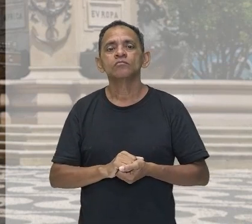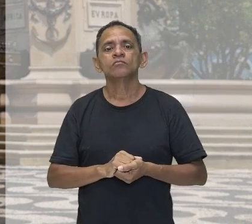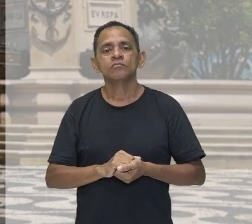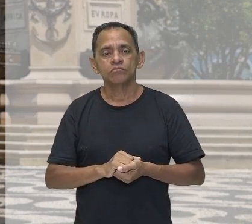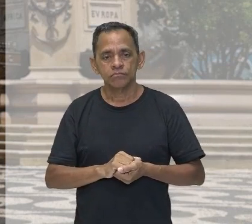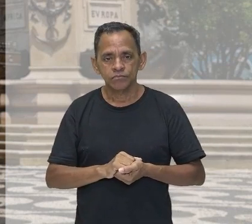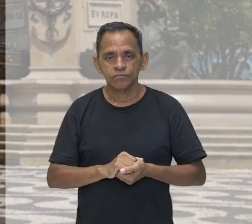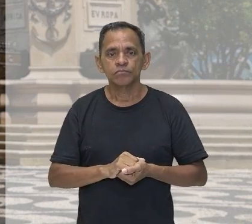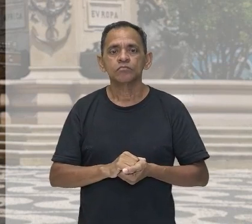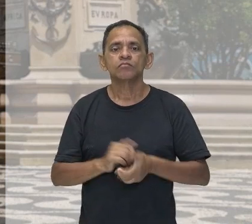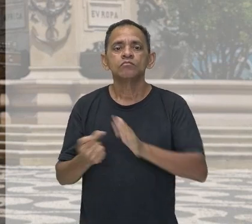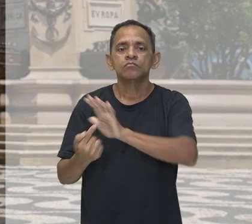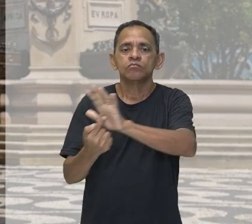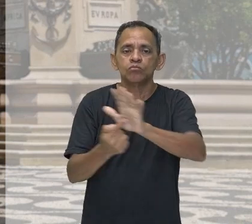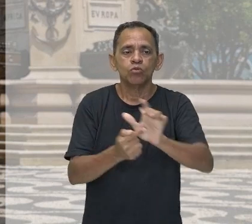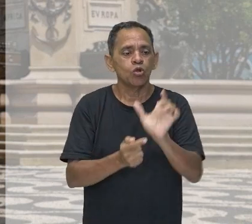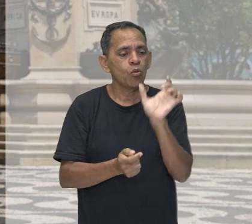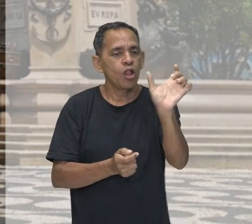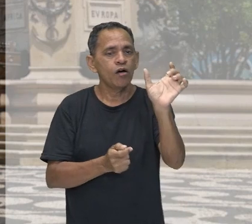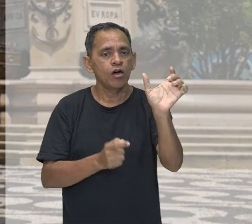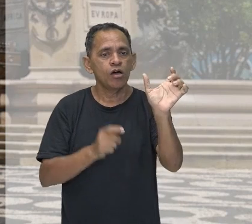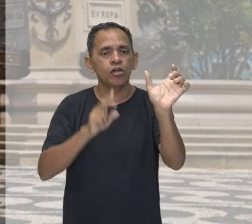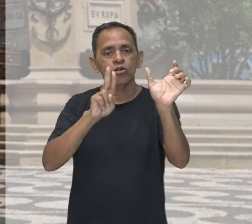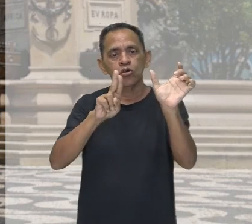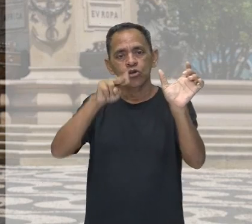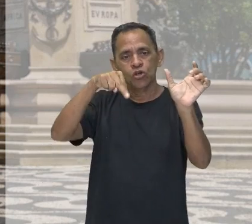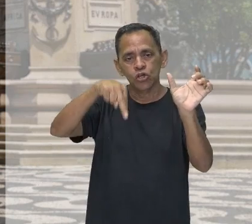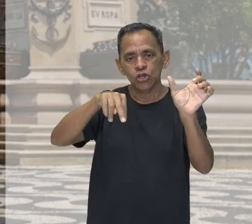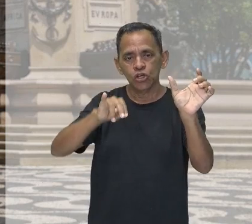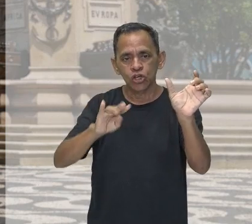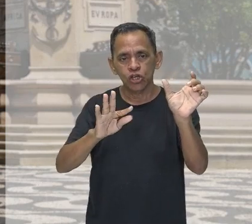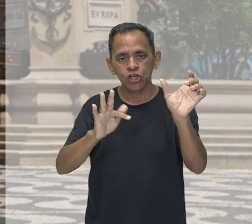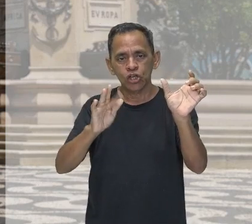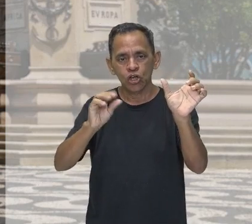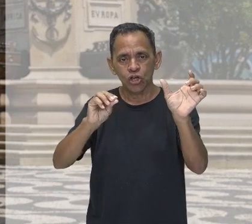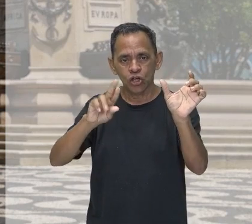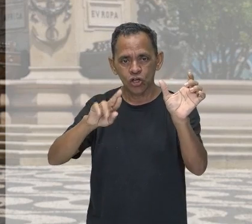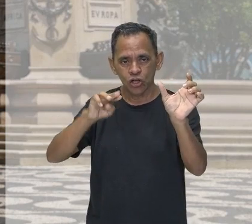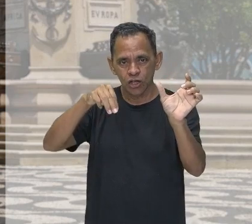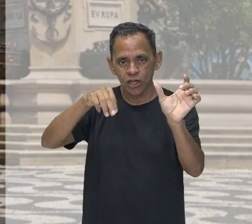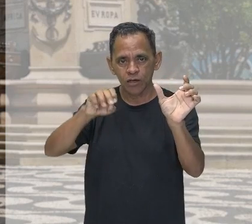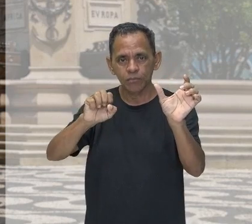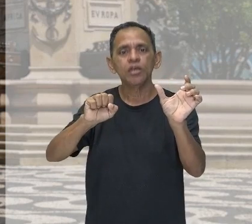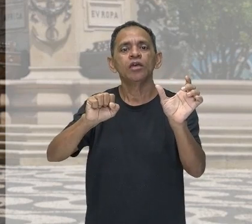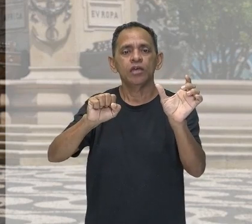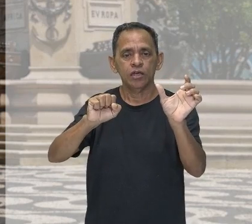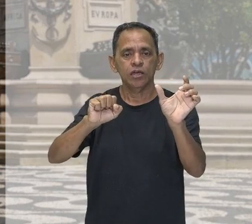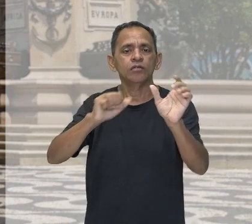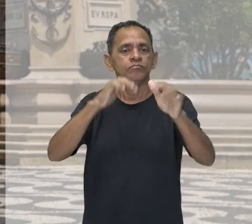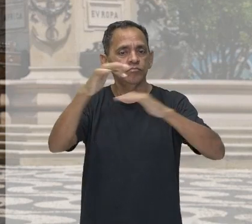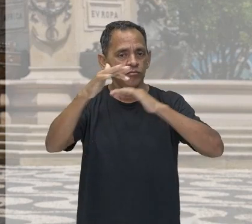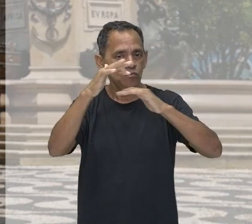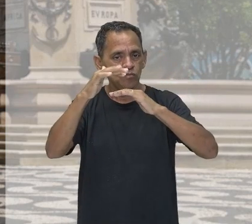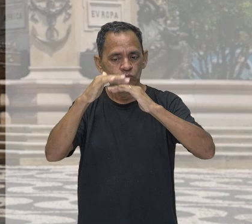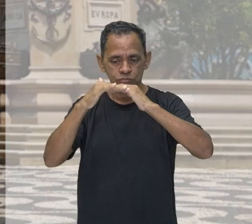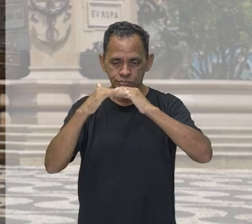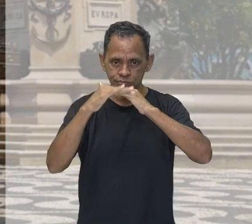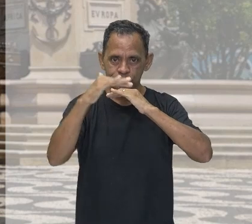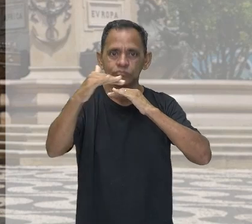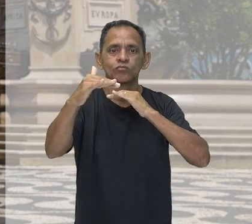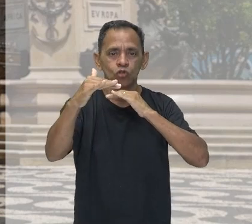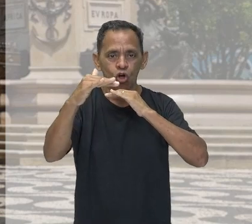palavra uniforme, ela me remete o quê? Um movimento uniforme que a velocidade ela é